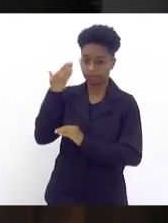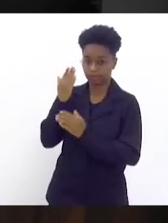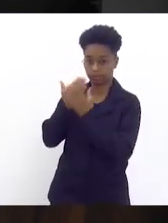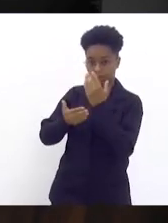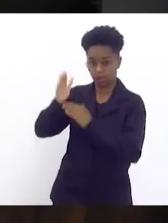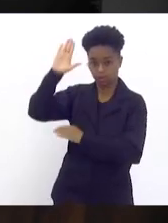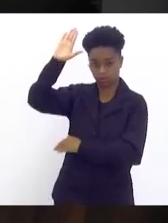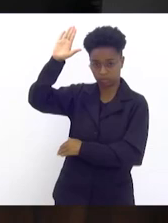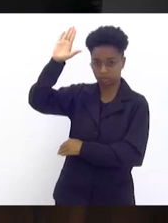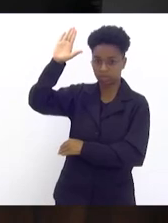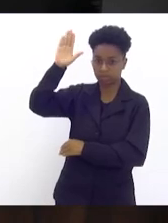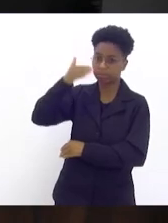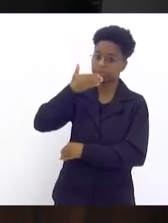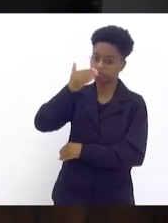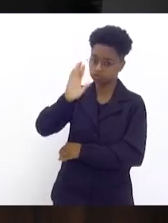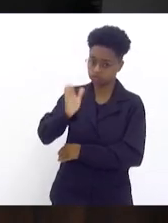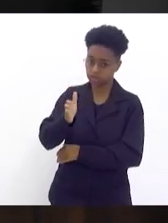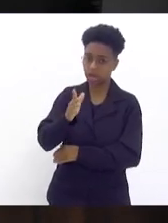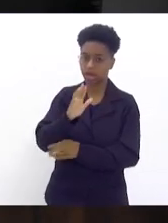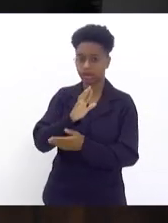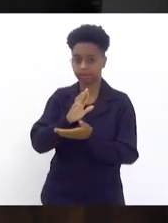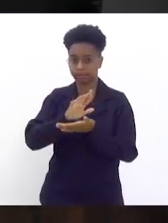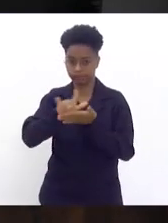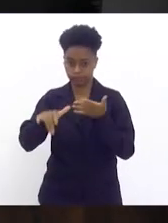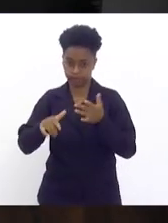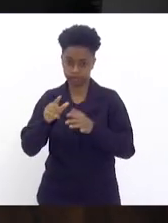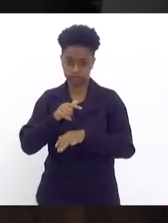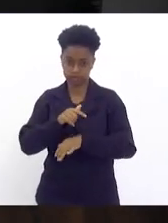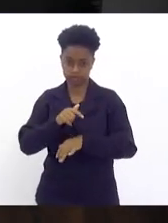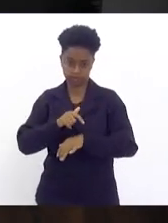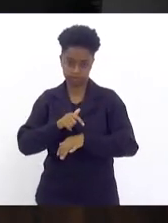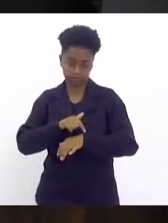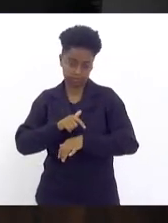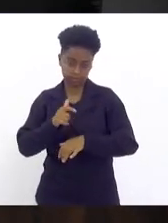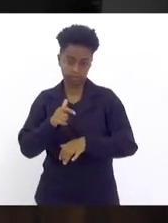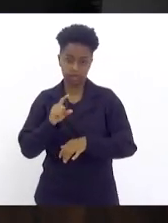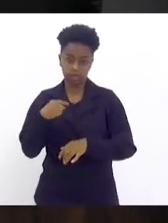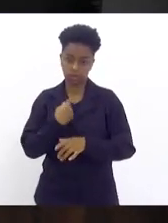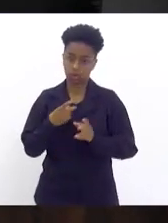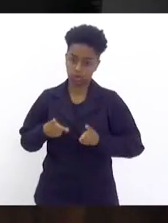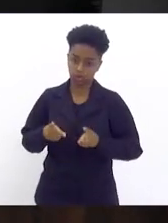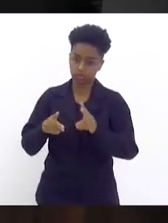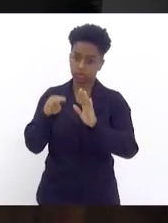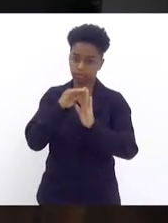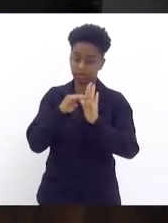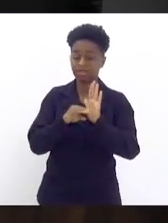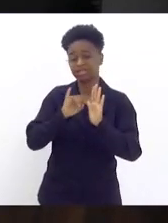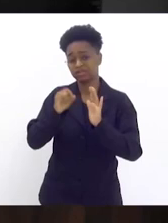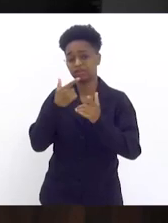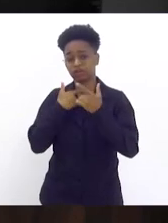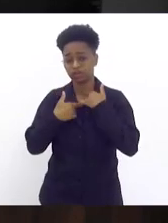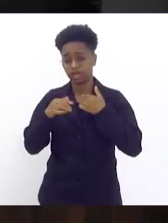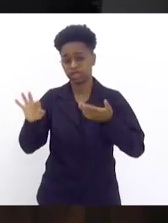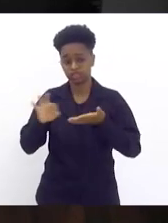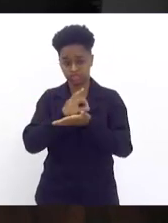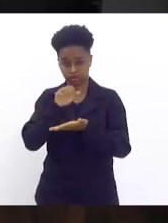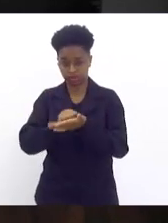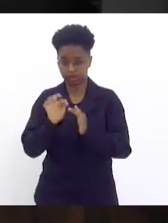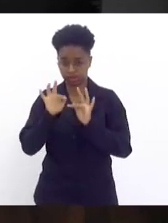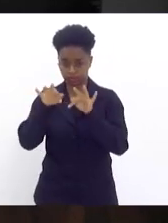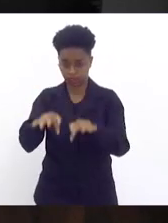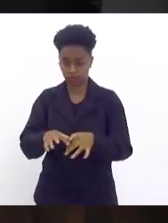ali tinha pedido antes de diversos colegas vou deixar ele para falar por último para a gente seguir a pauta quem quiser se inscreva no expediente final